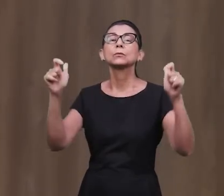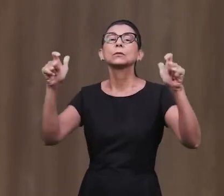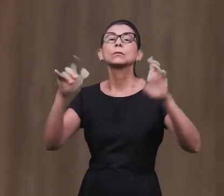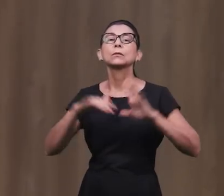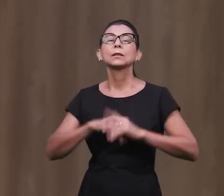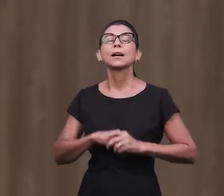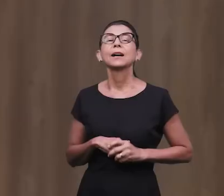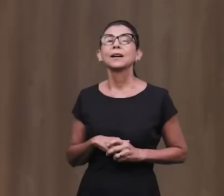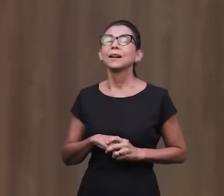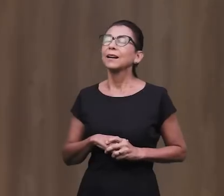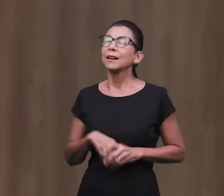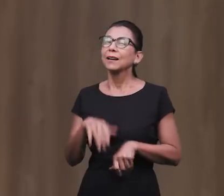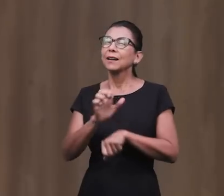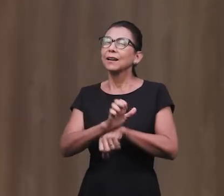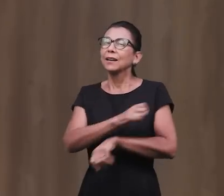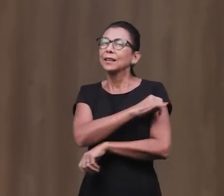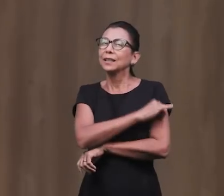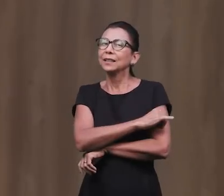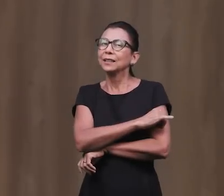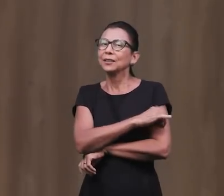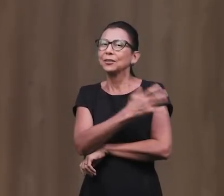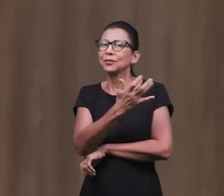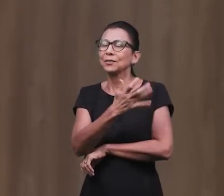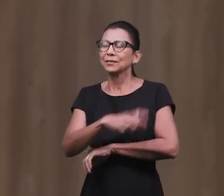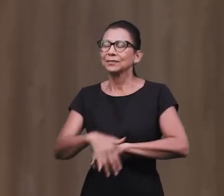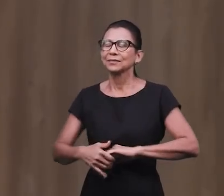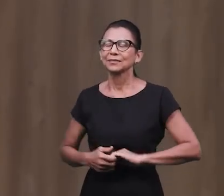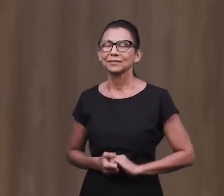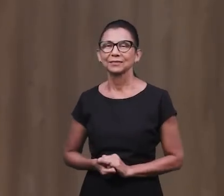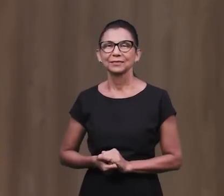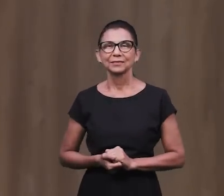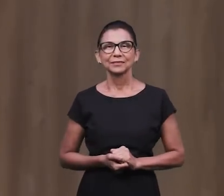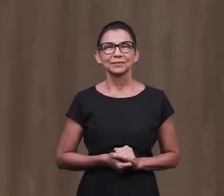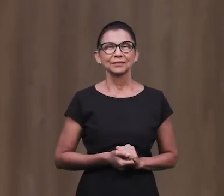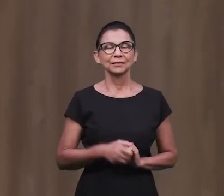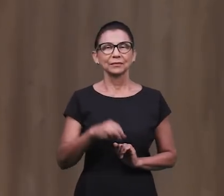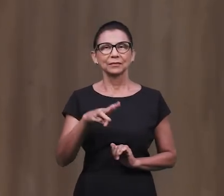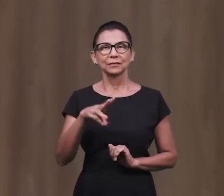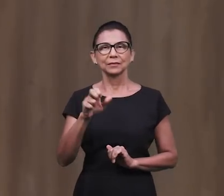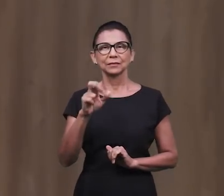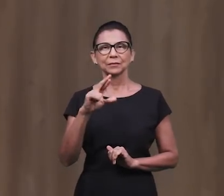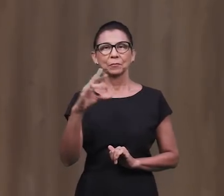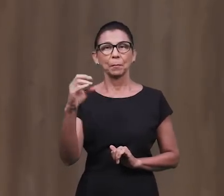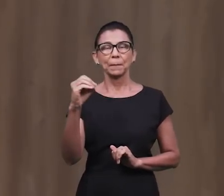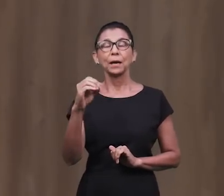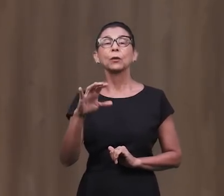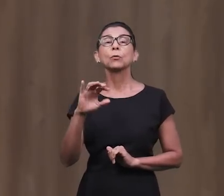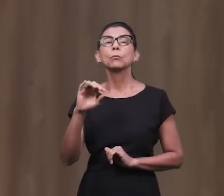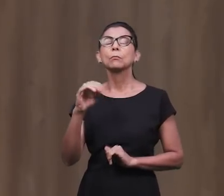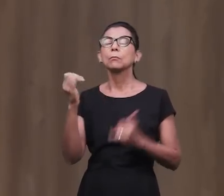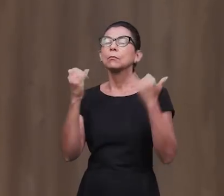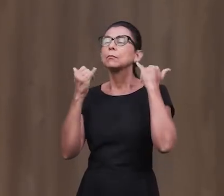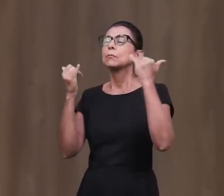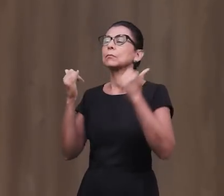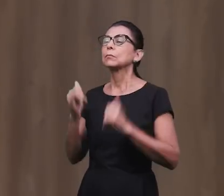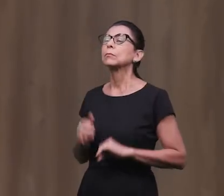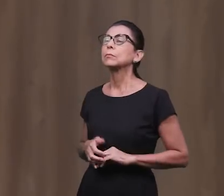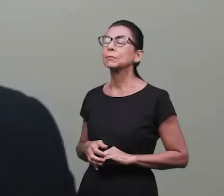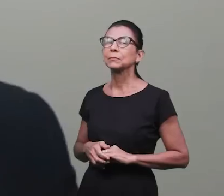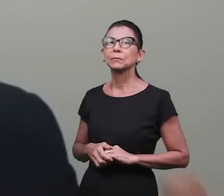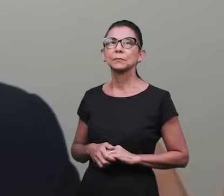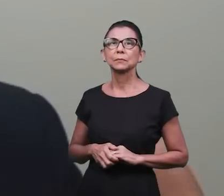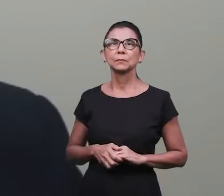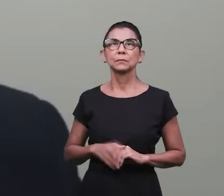região sul fluminense, começando aí com Barra Mansa, nosso irmão Marco Lacerda. Marco Lacerda, quais as notícias aí da sua região,